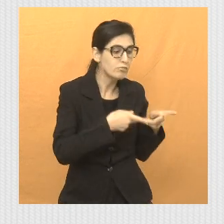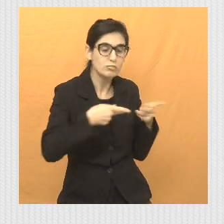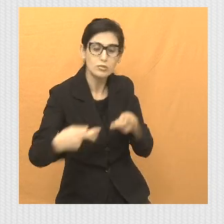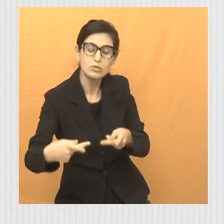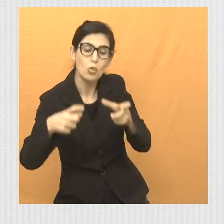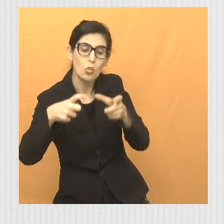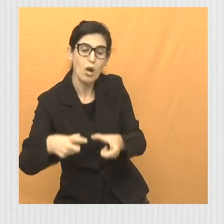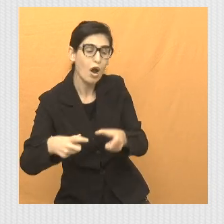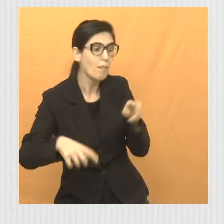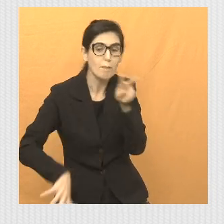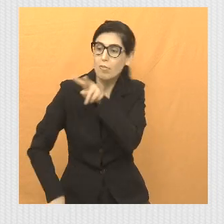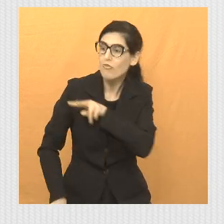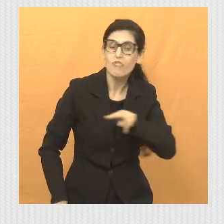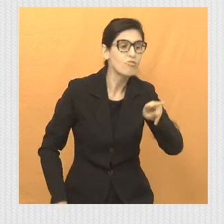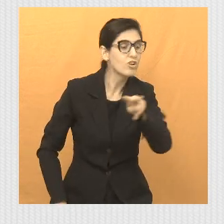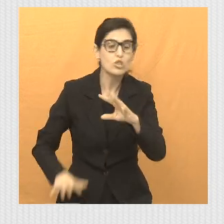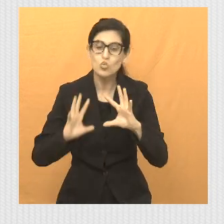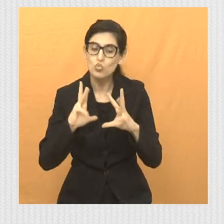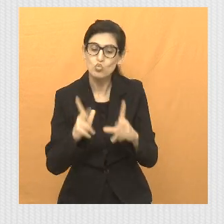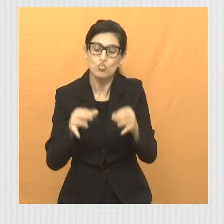prestadores. Pode passar.